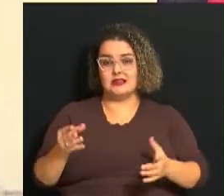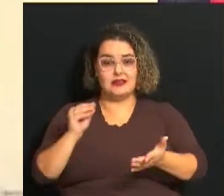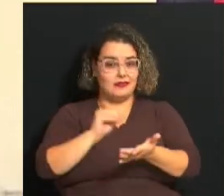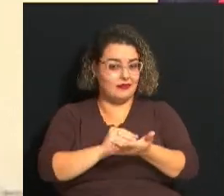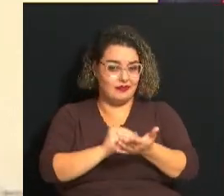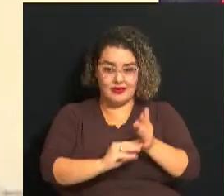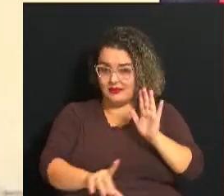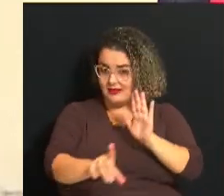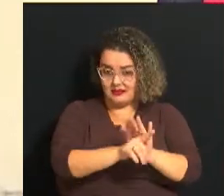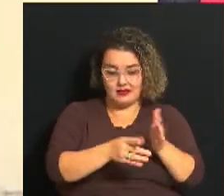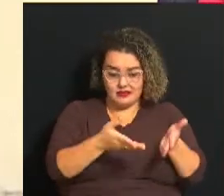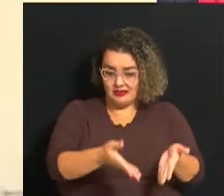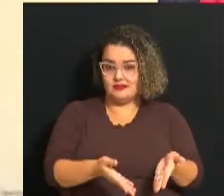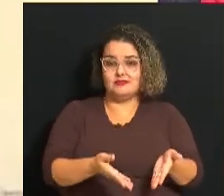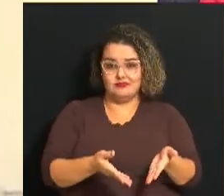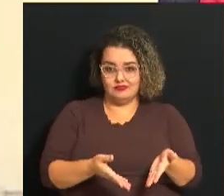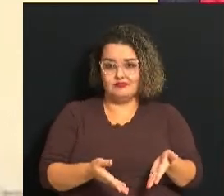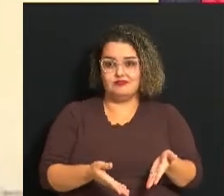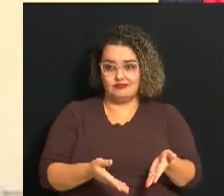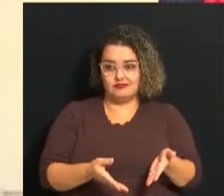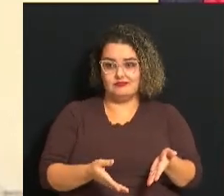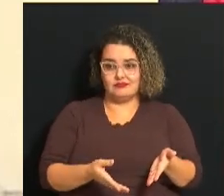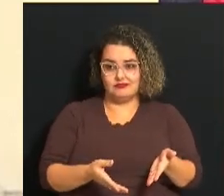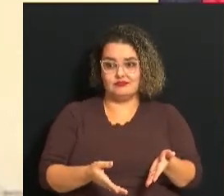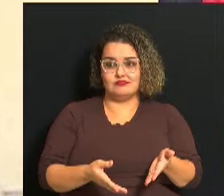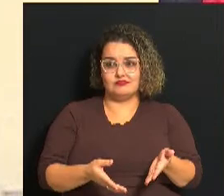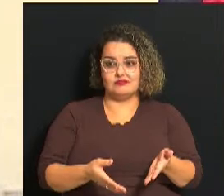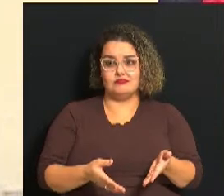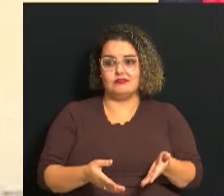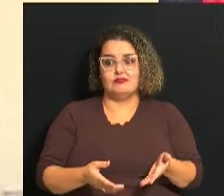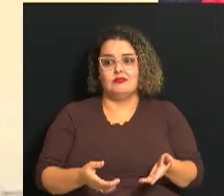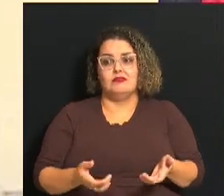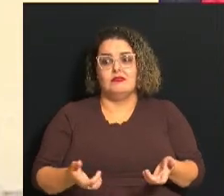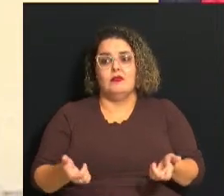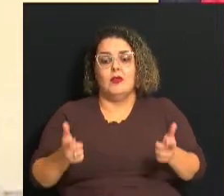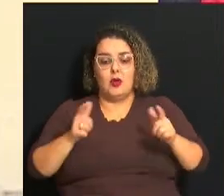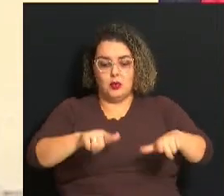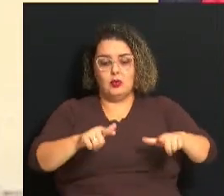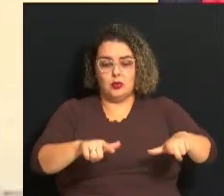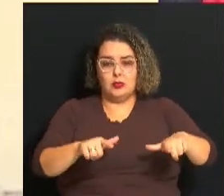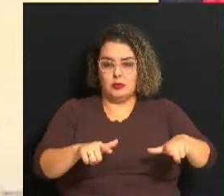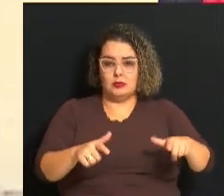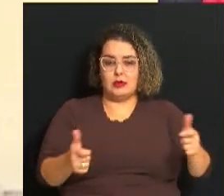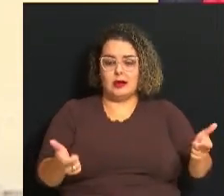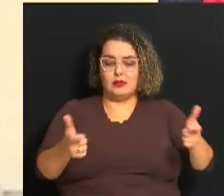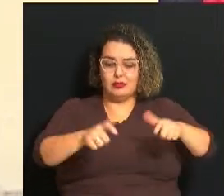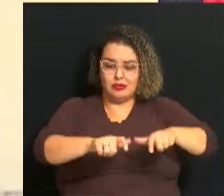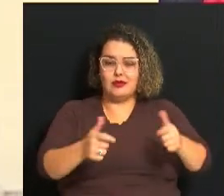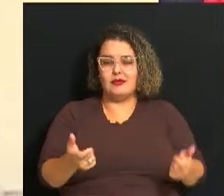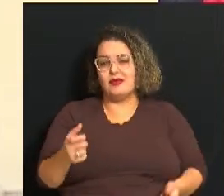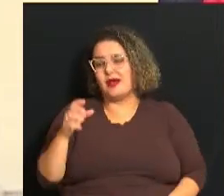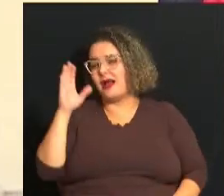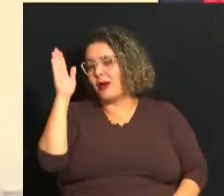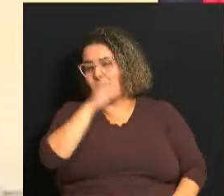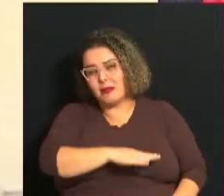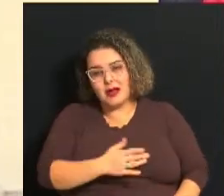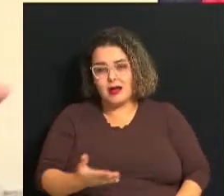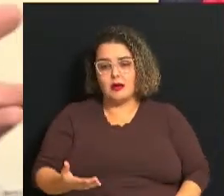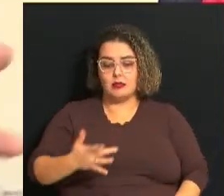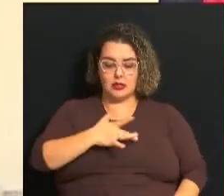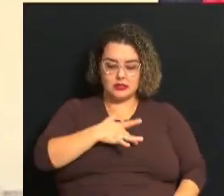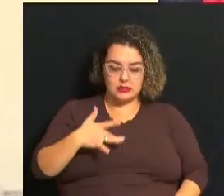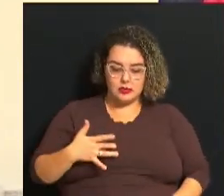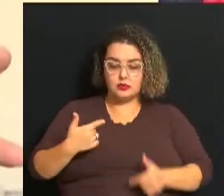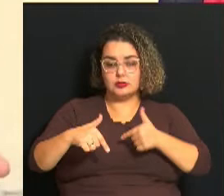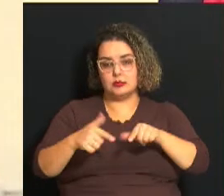é sempre resultam em degradação do ambiente de trabalho e da saúde do Trabalhador Então essa seria a causa